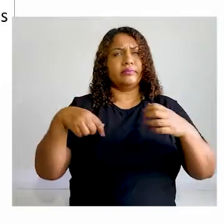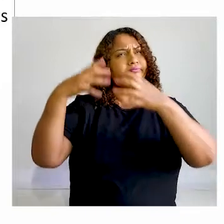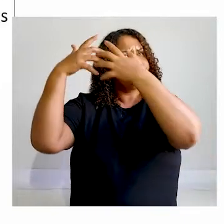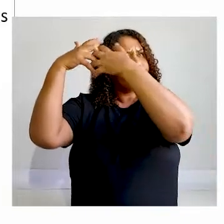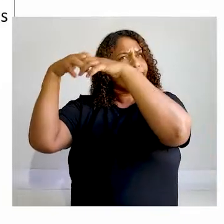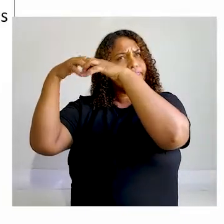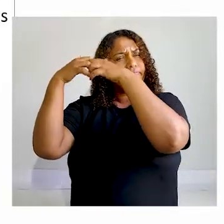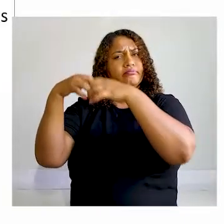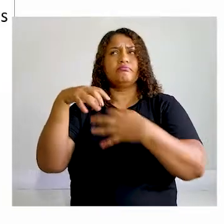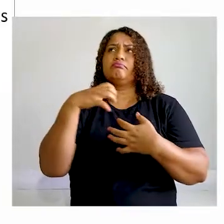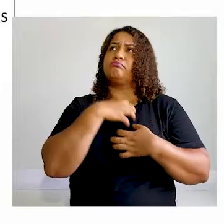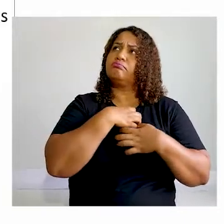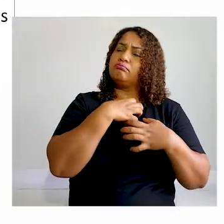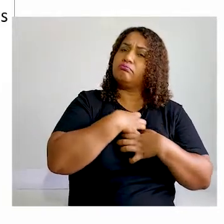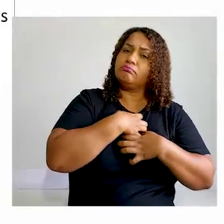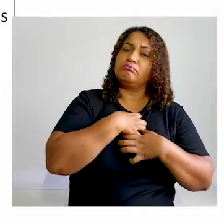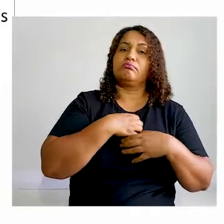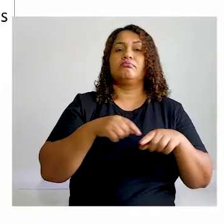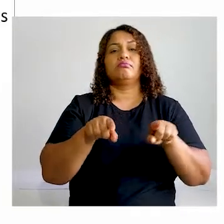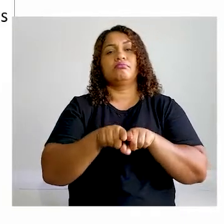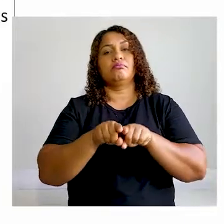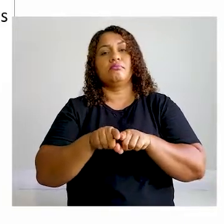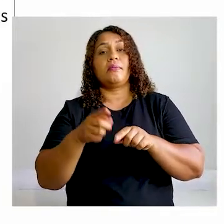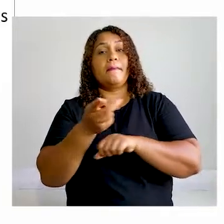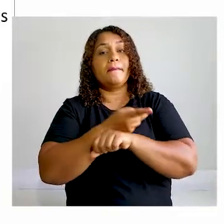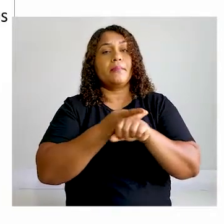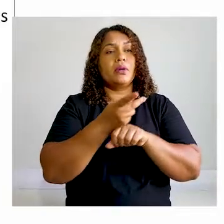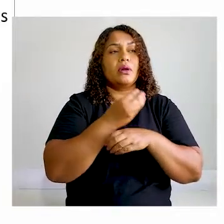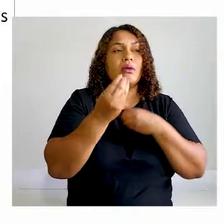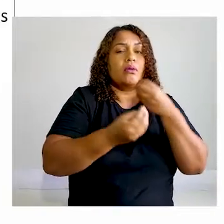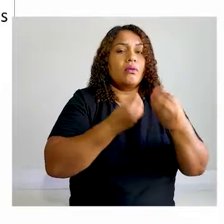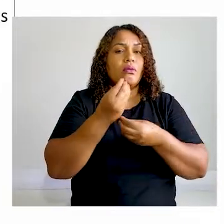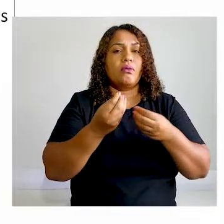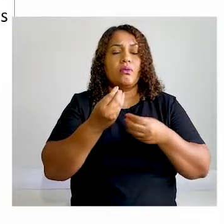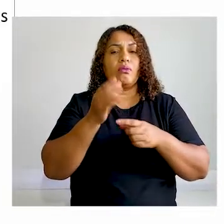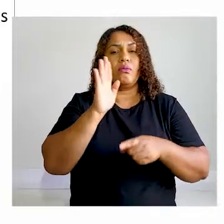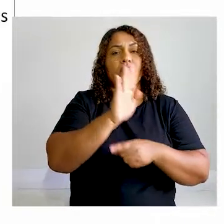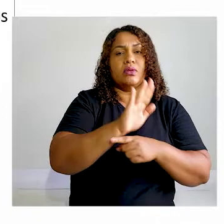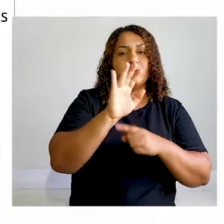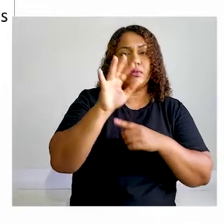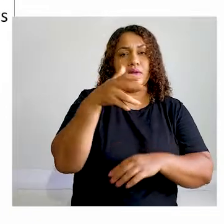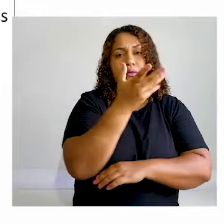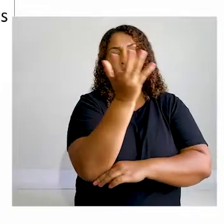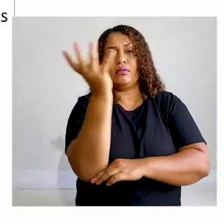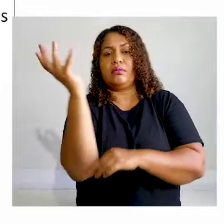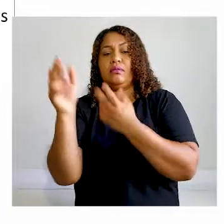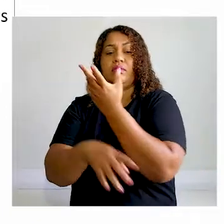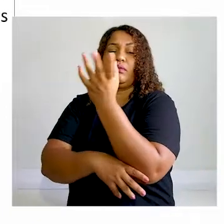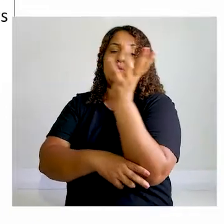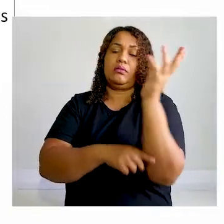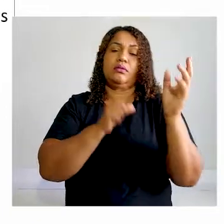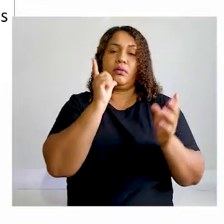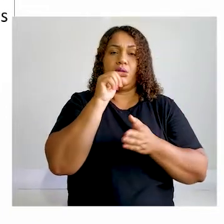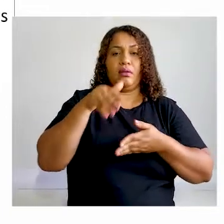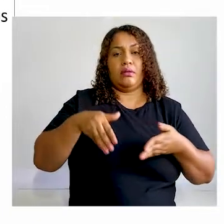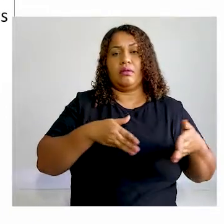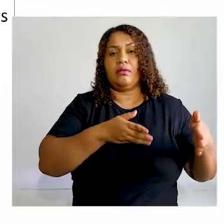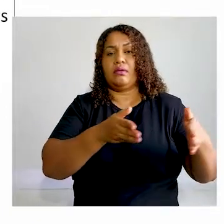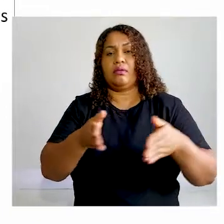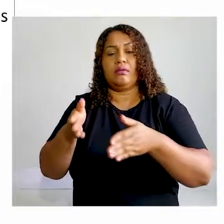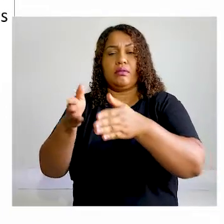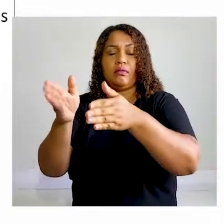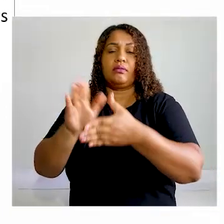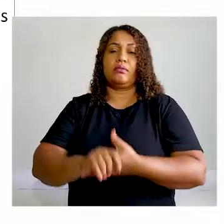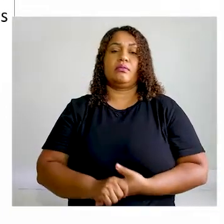devemos refletir, sentir e buscar soluções para a manutenção e saúde dos rios e